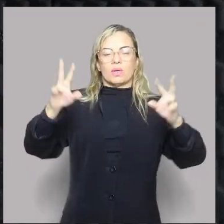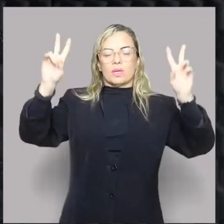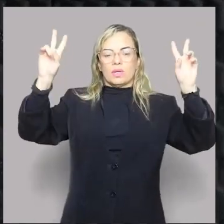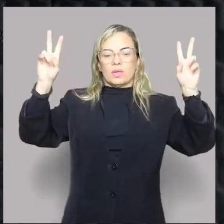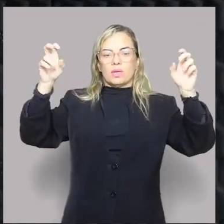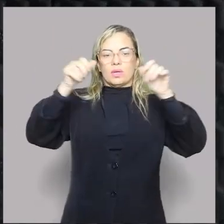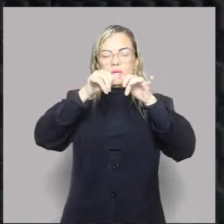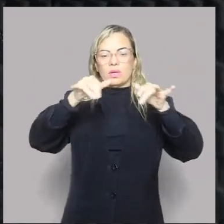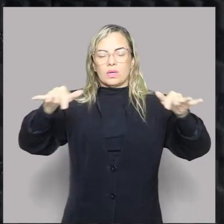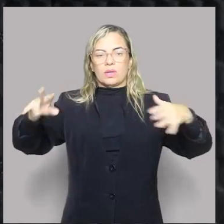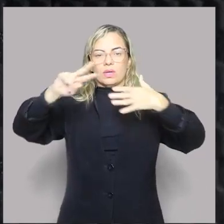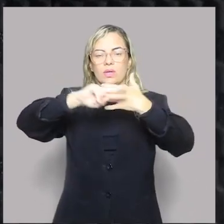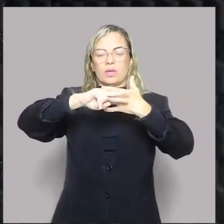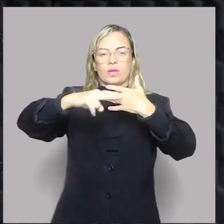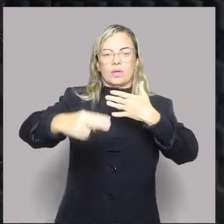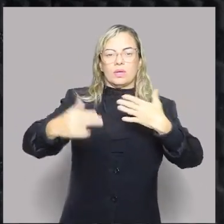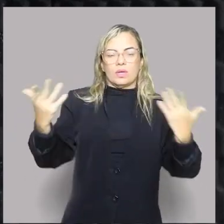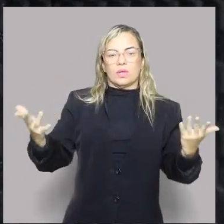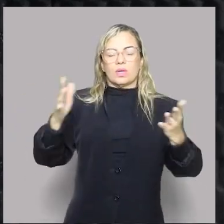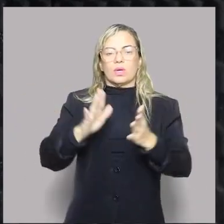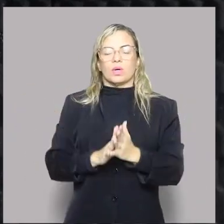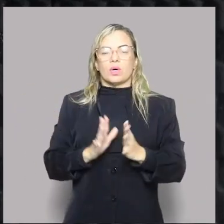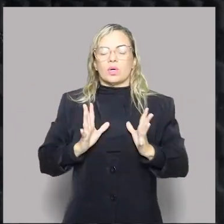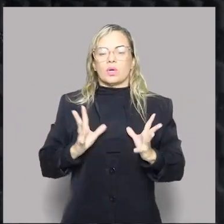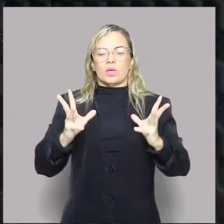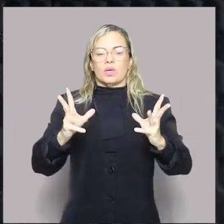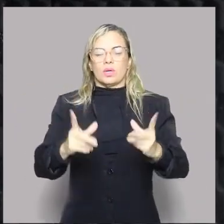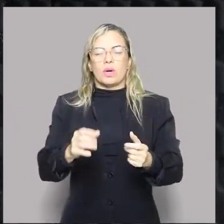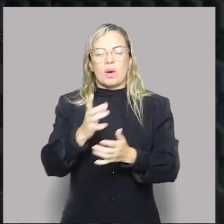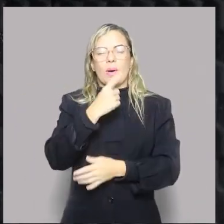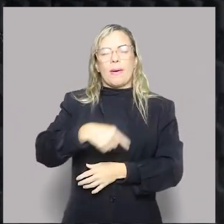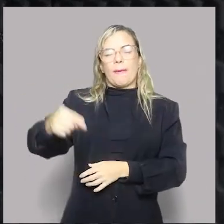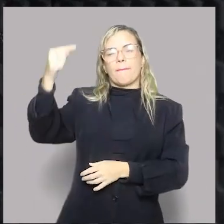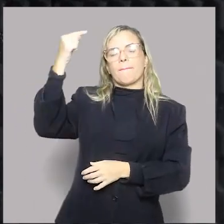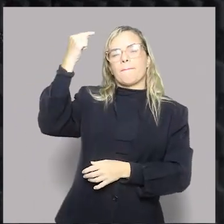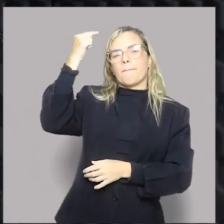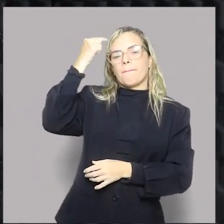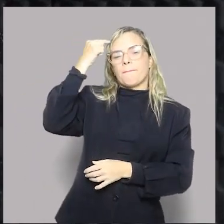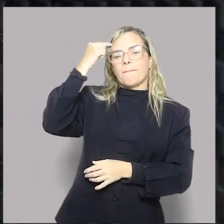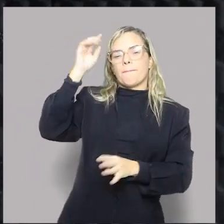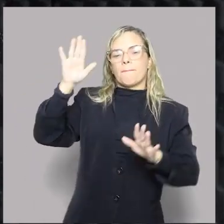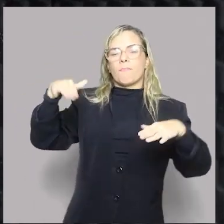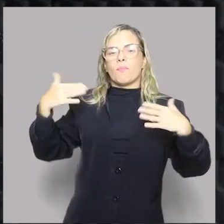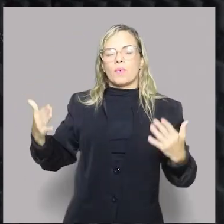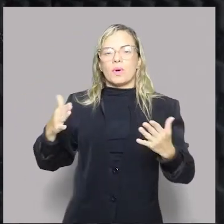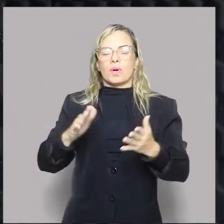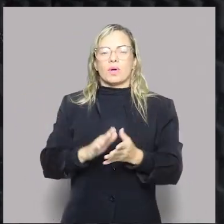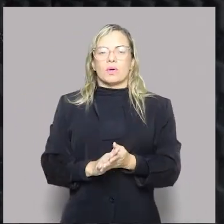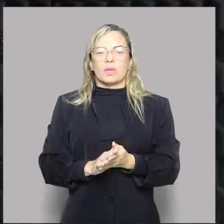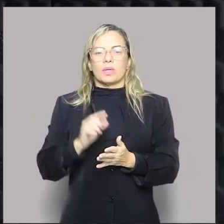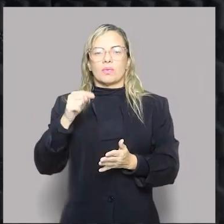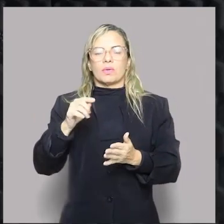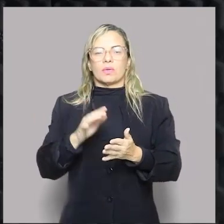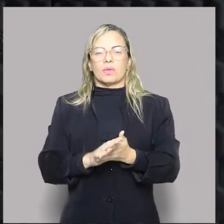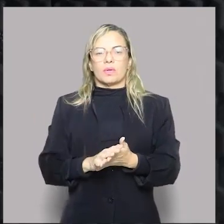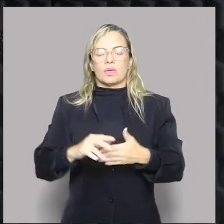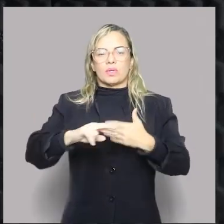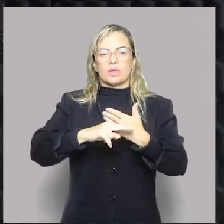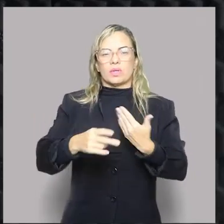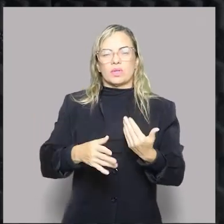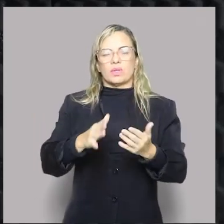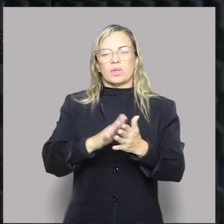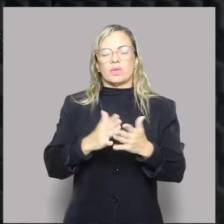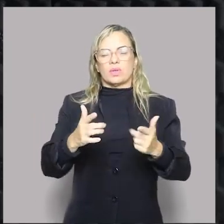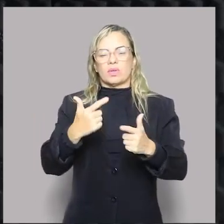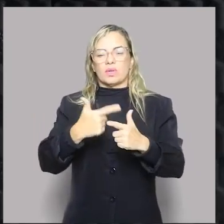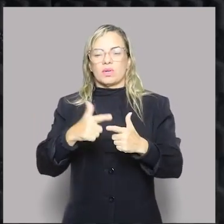e da dignidade, você amplia a discussão do quanto as telecomunicações são importantes para trazer para